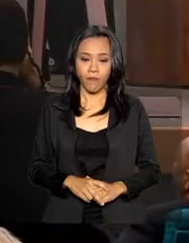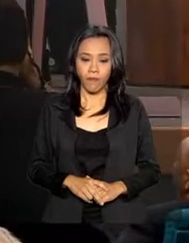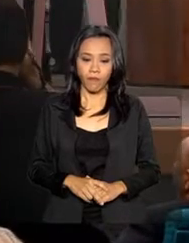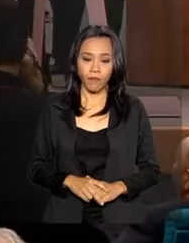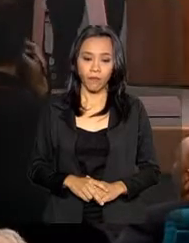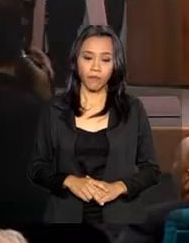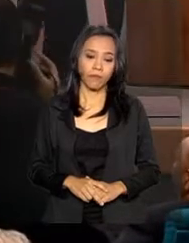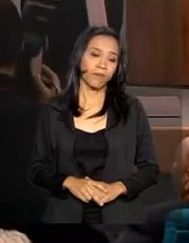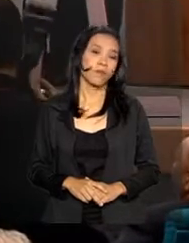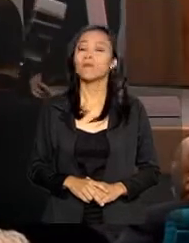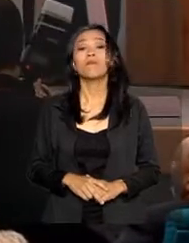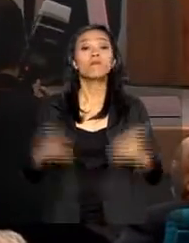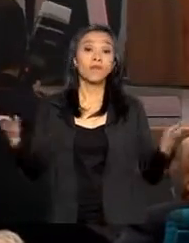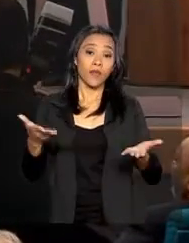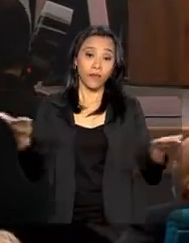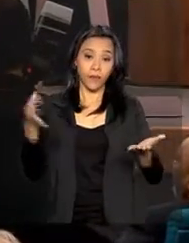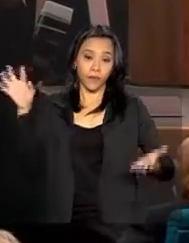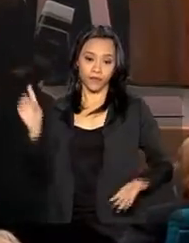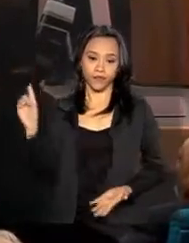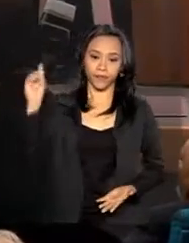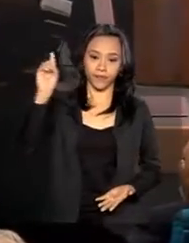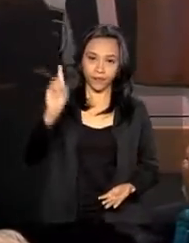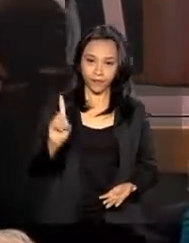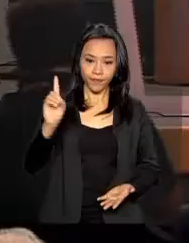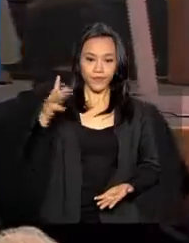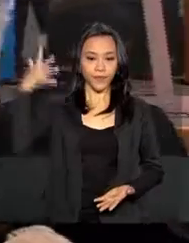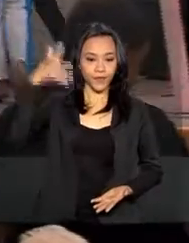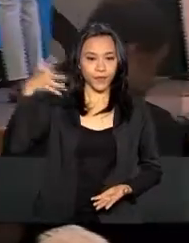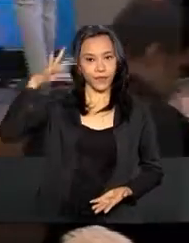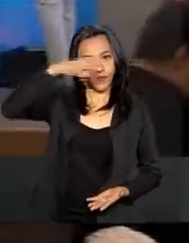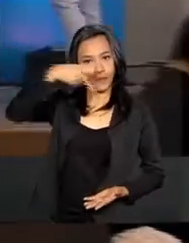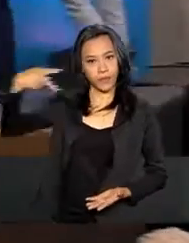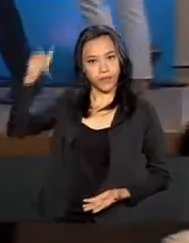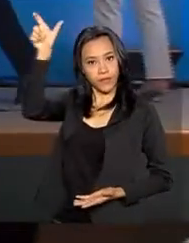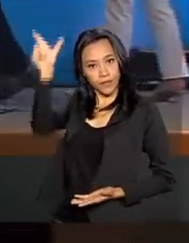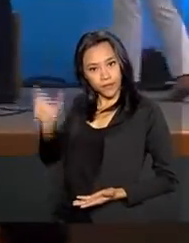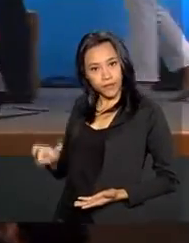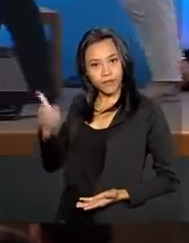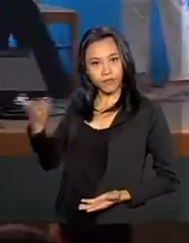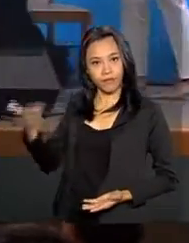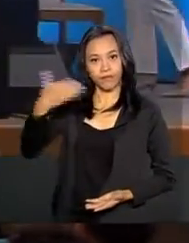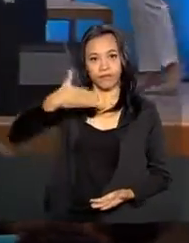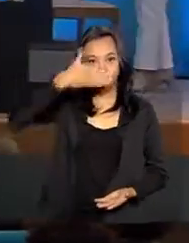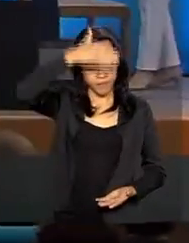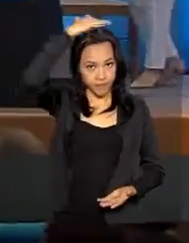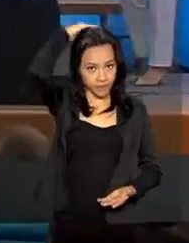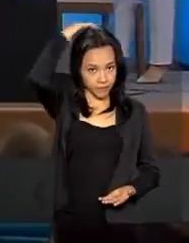senhoras e senhores com a palavra o presidente da república michel temer